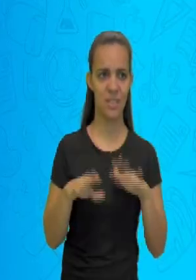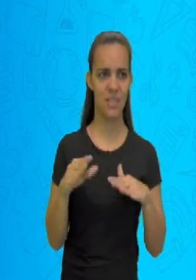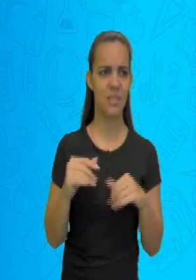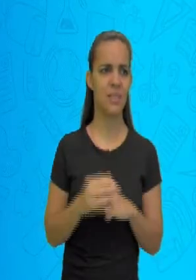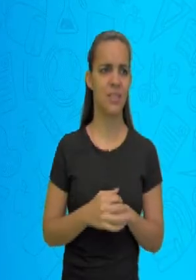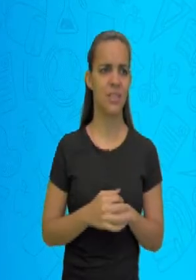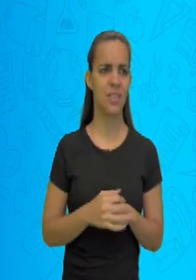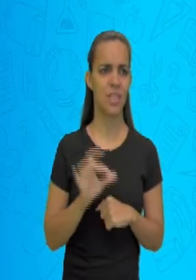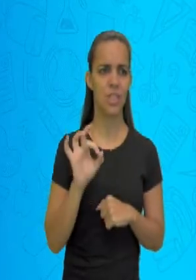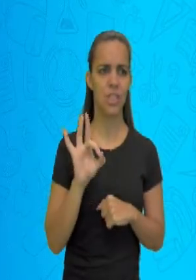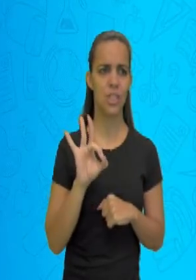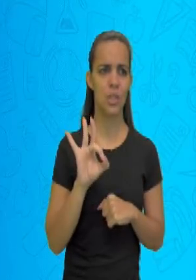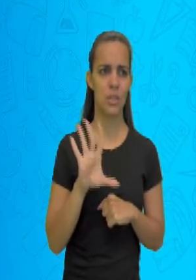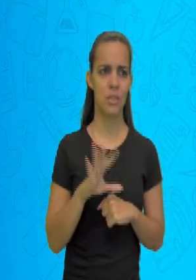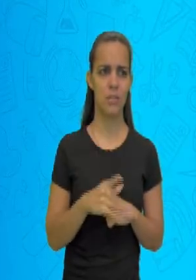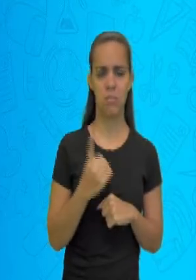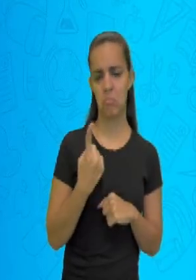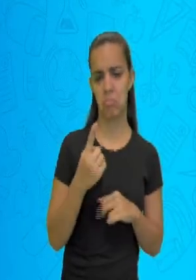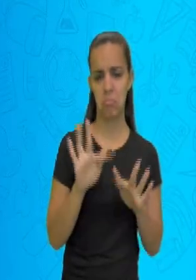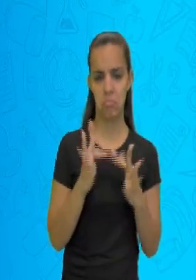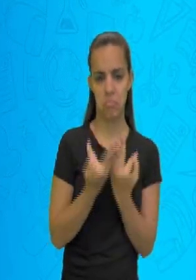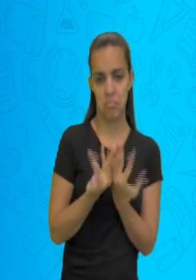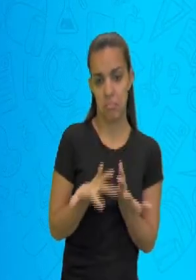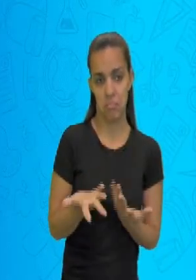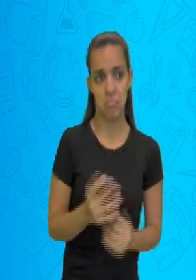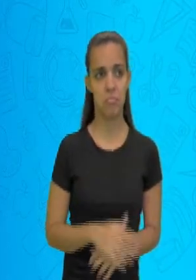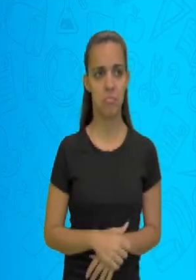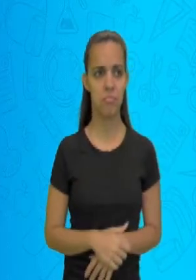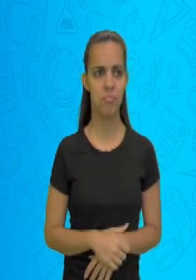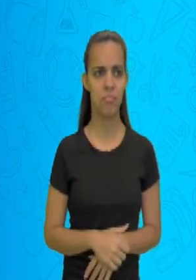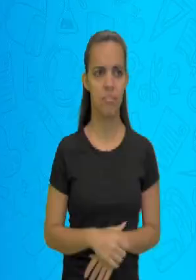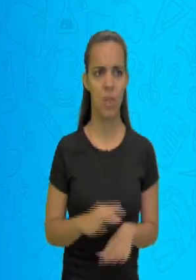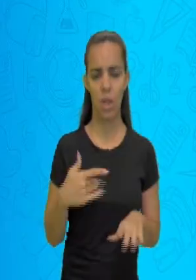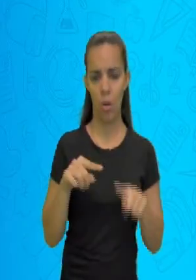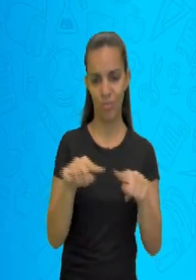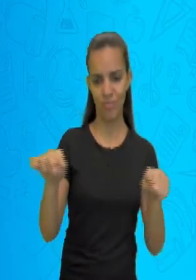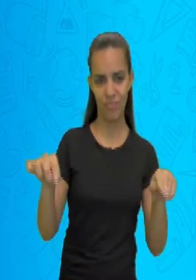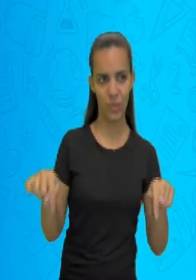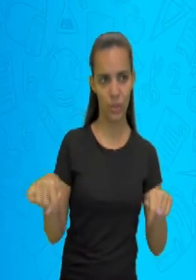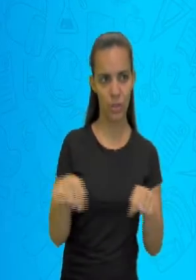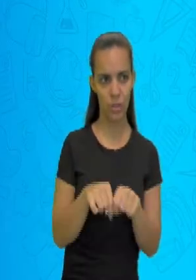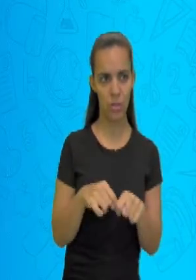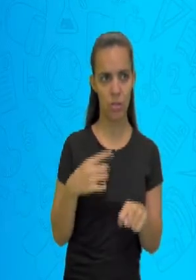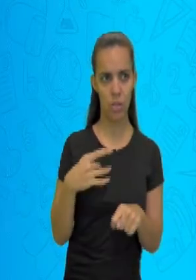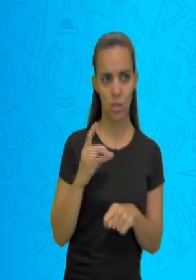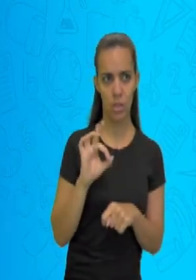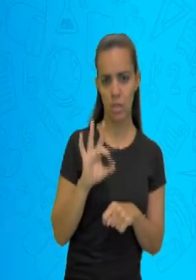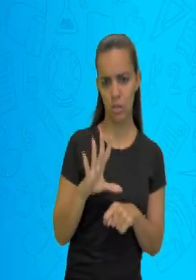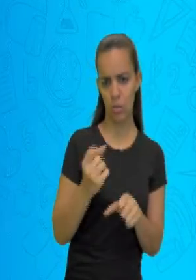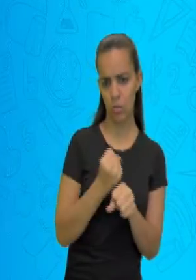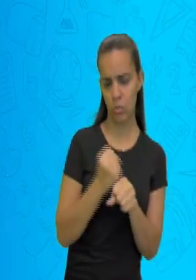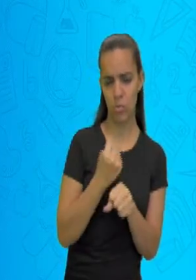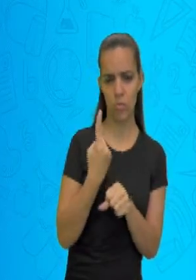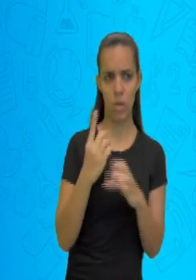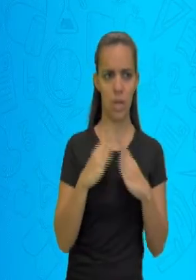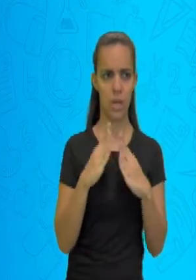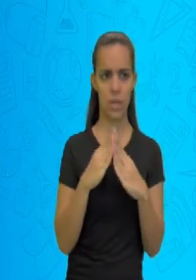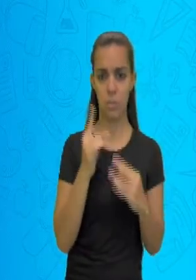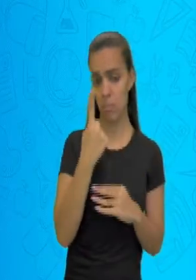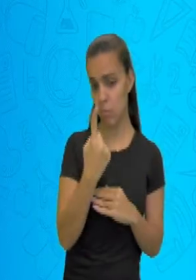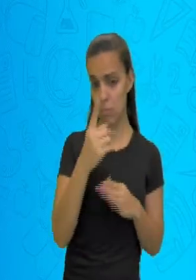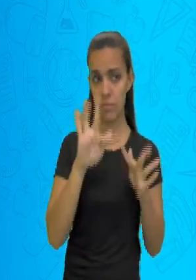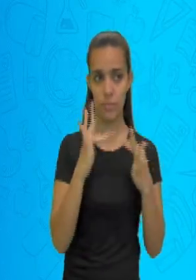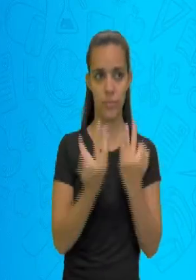mora somente uma família. É um lote que tem ali uma construção de uma casa para uma